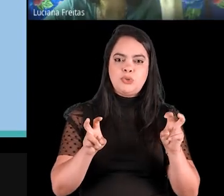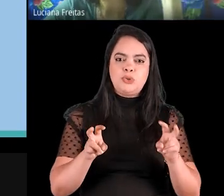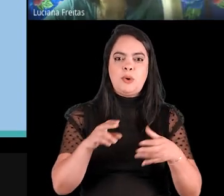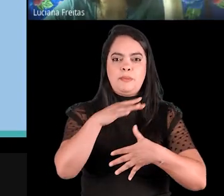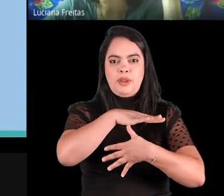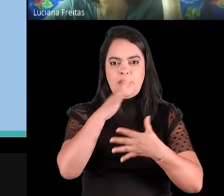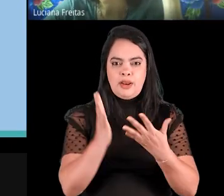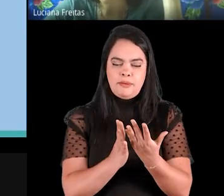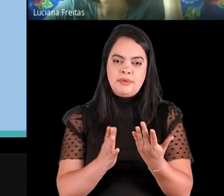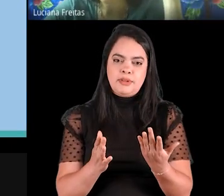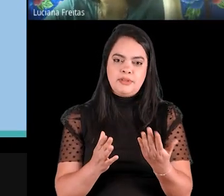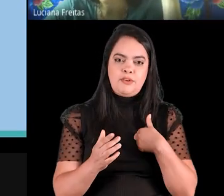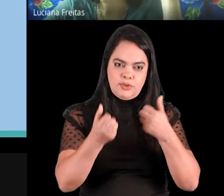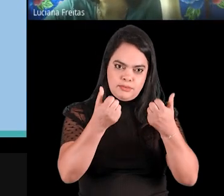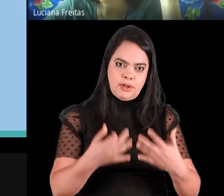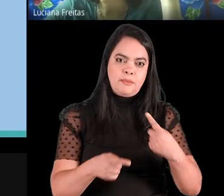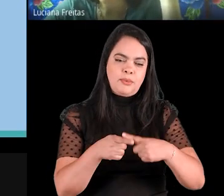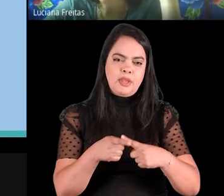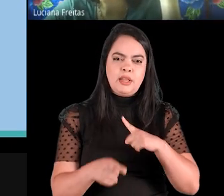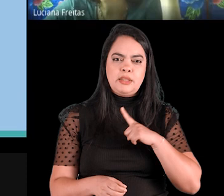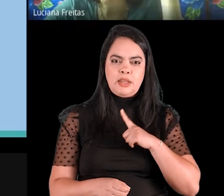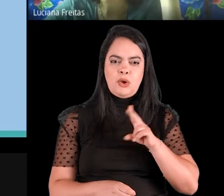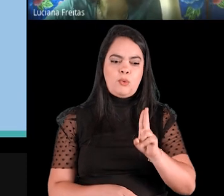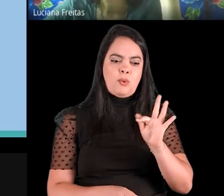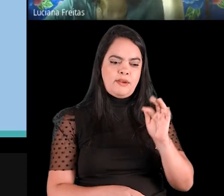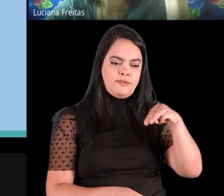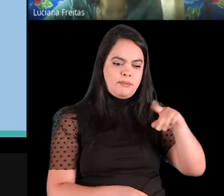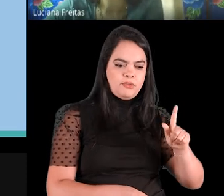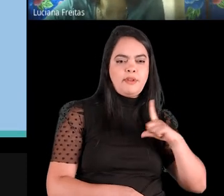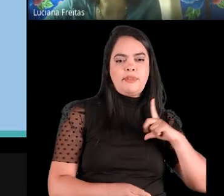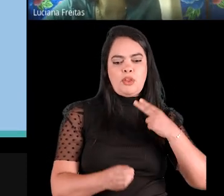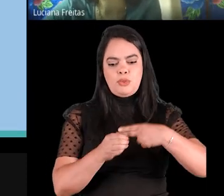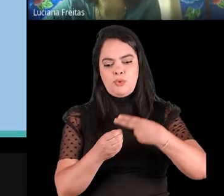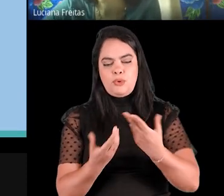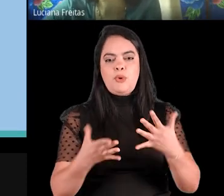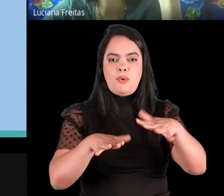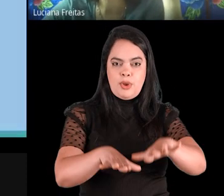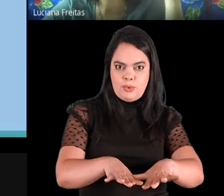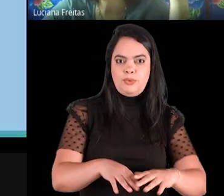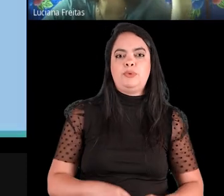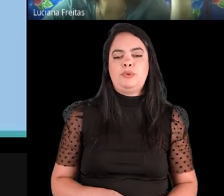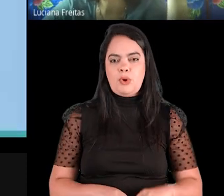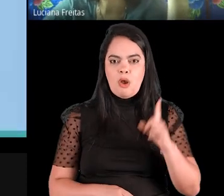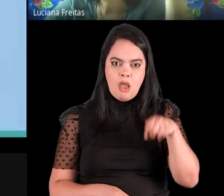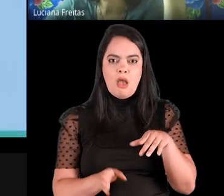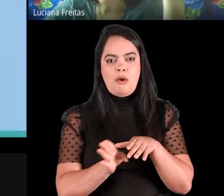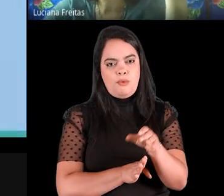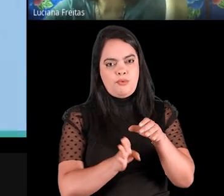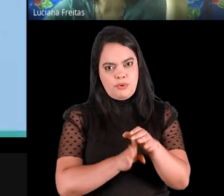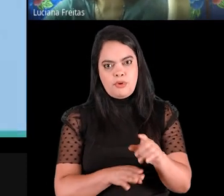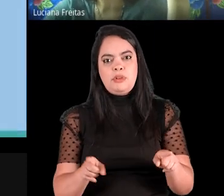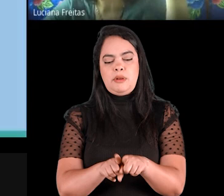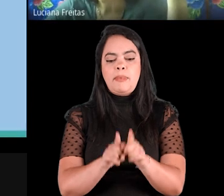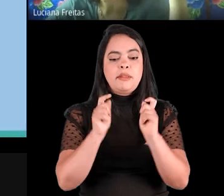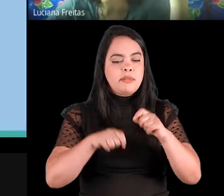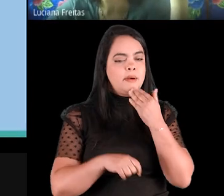tem o núcleo de inclusão na UFMG. E isso foi uma orientação, que a gente também pode pedir os intérpretes